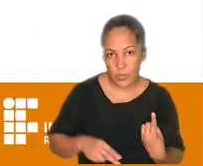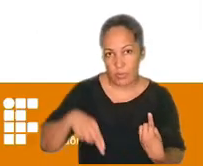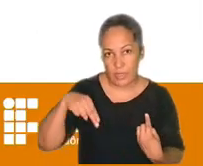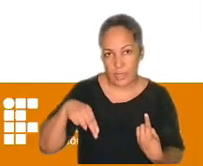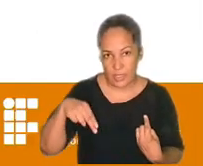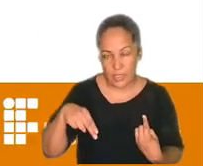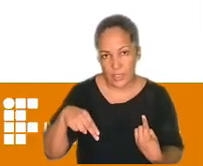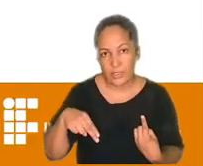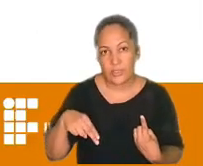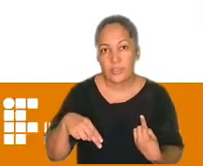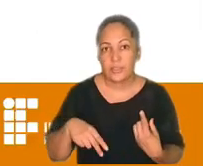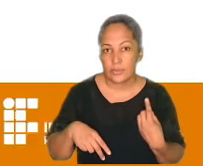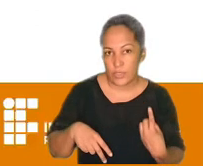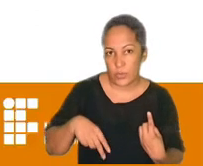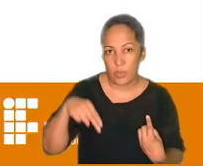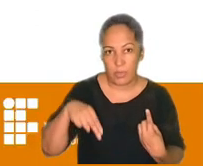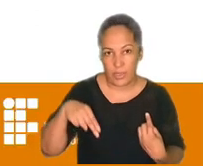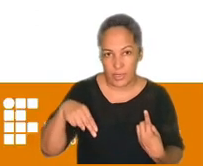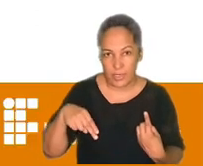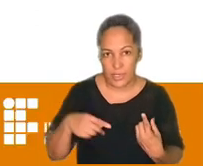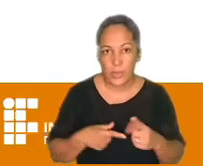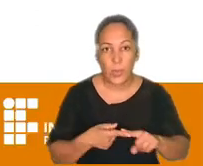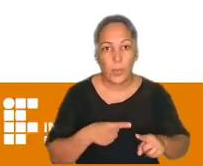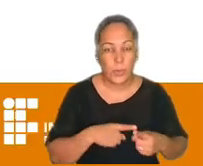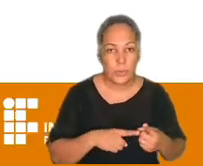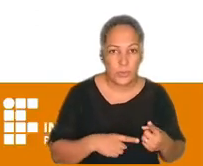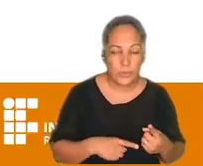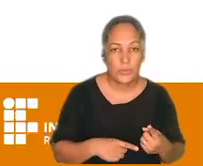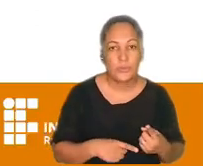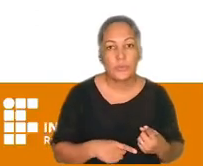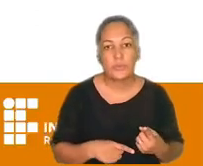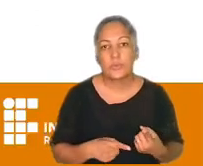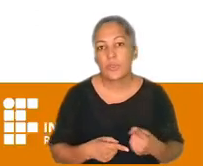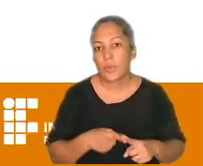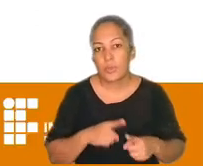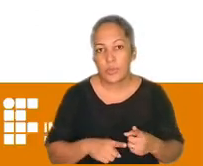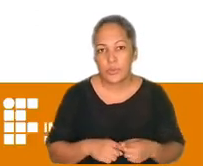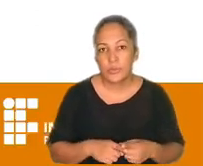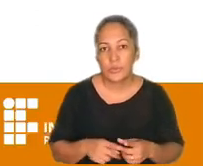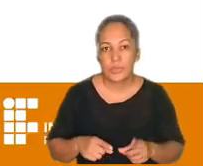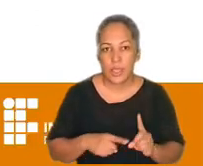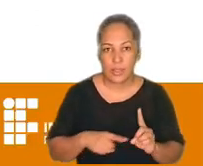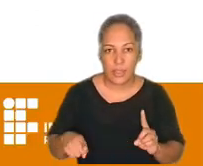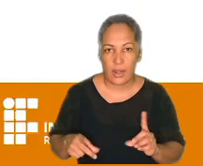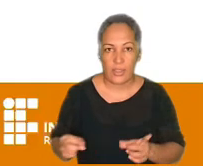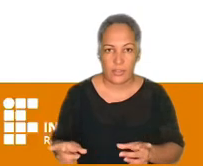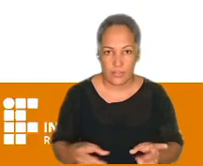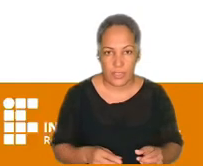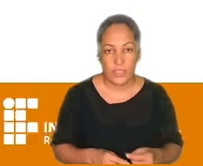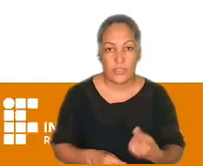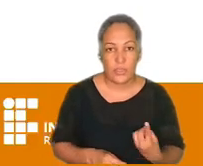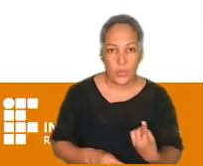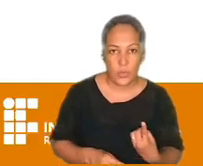para N, 1 para N. Eu tenho um relacionamento de 1 para N com produto e produto underline venda, e